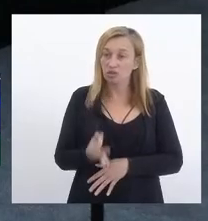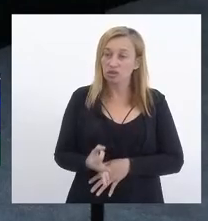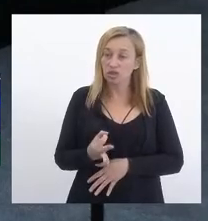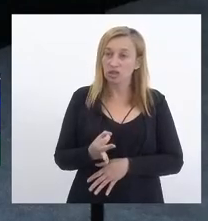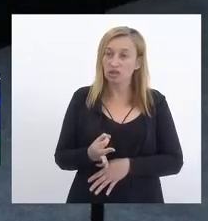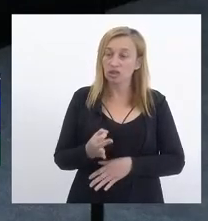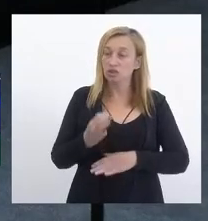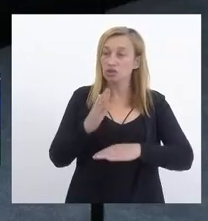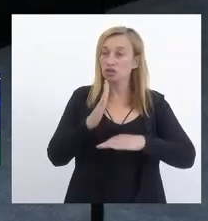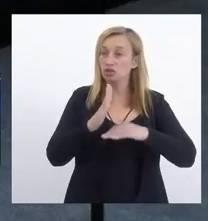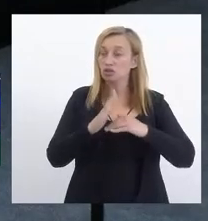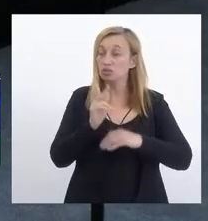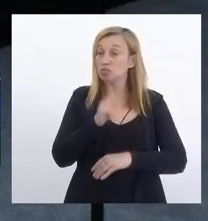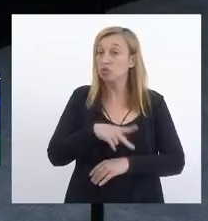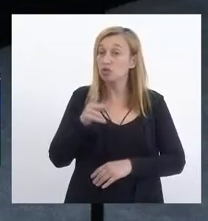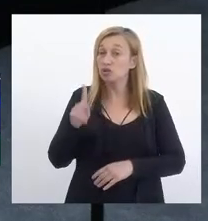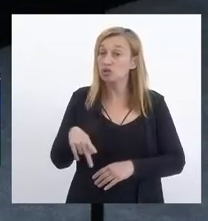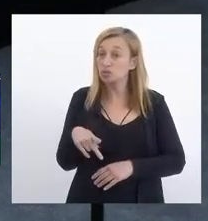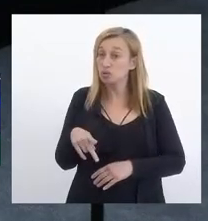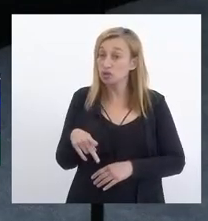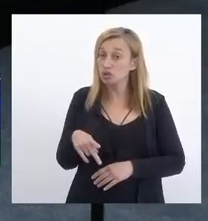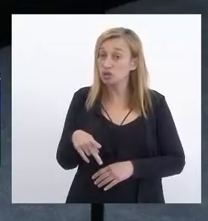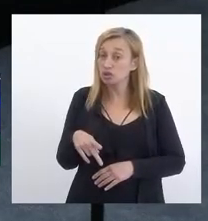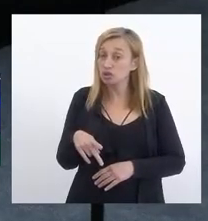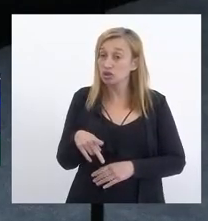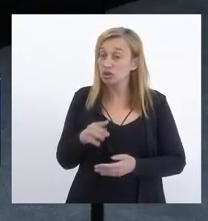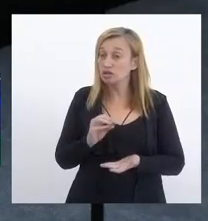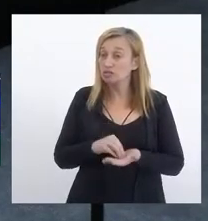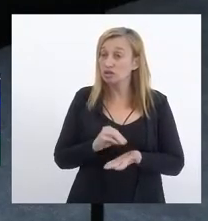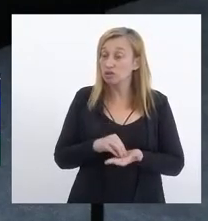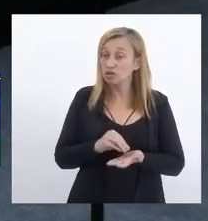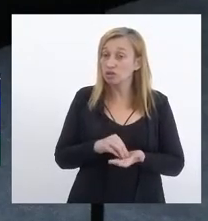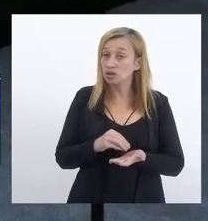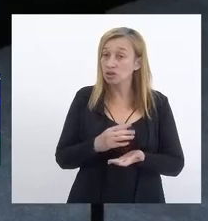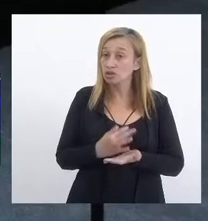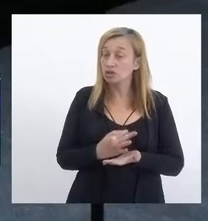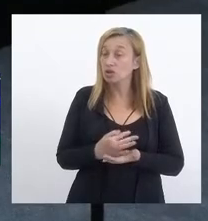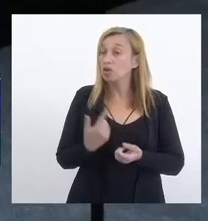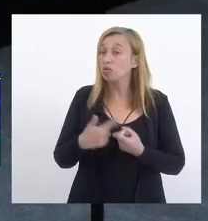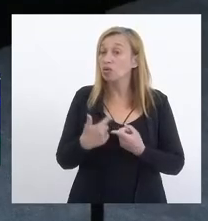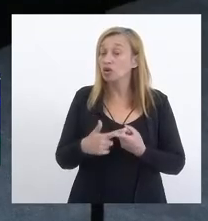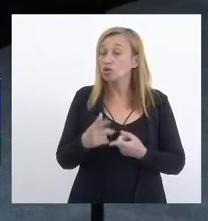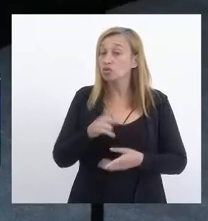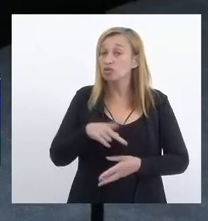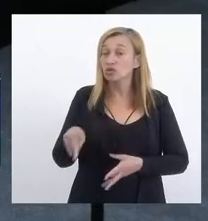cargos de professores docentes vagos, porque esses professores se exoneraram,